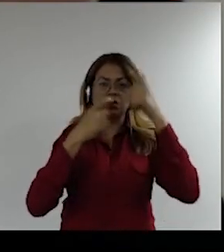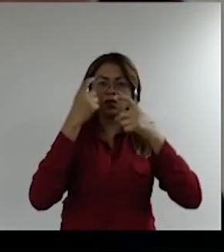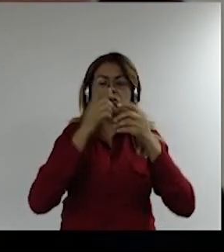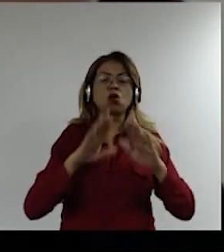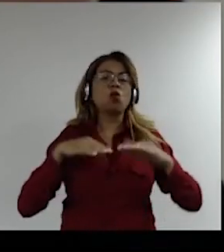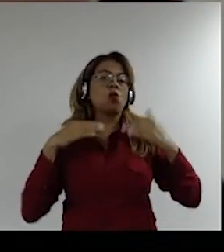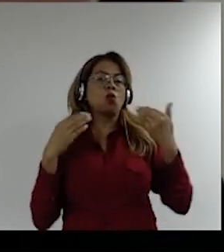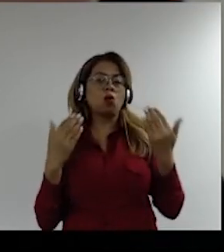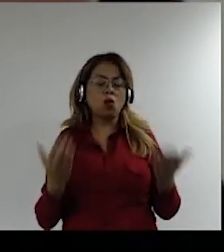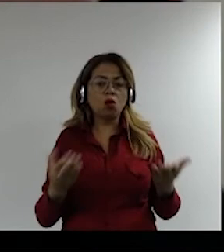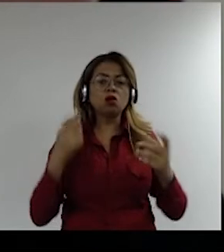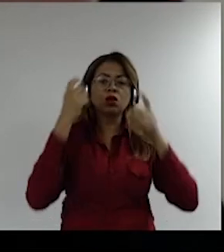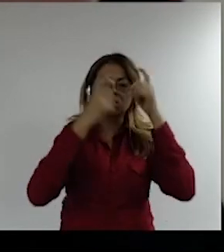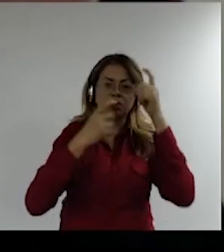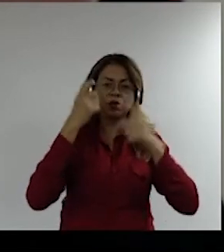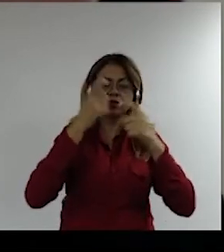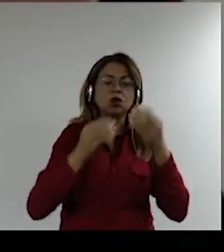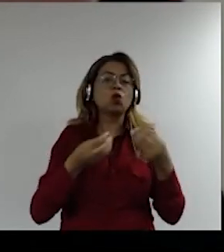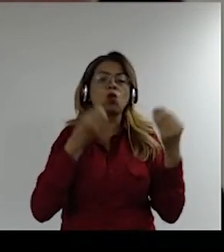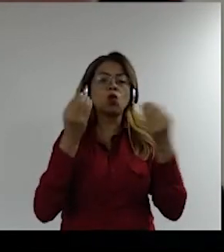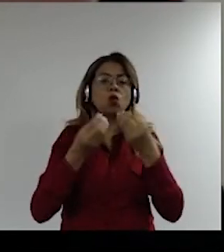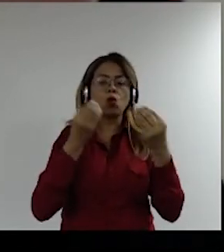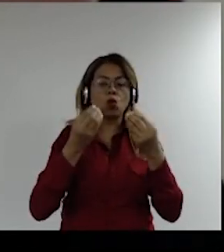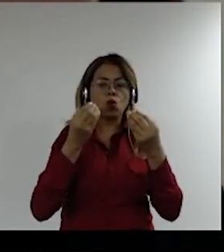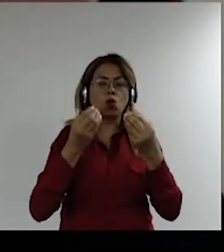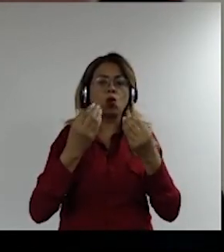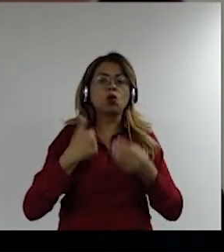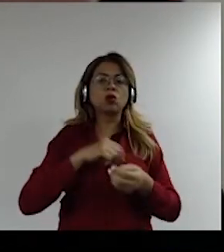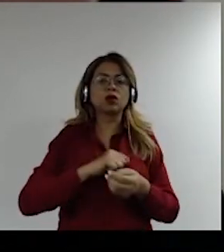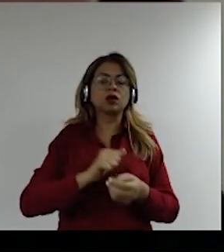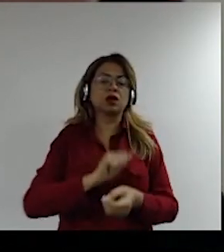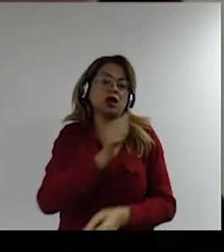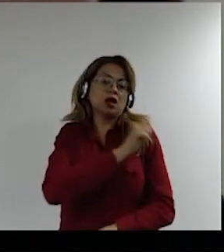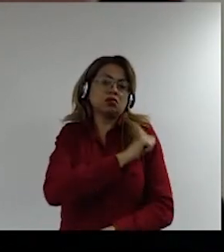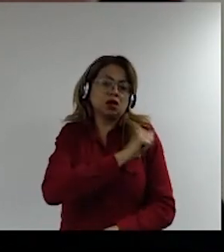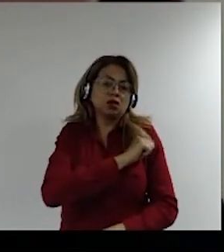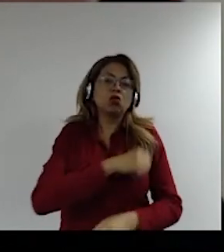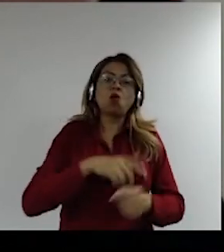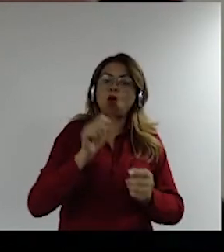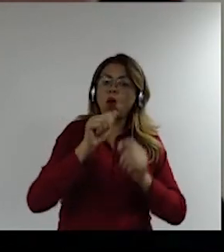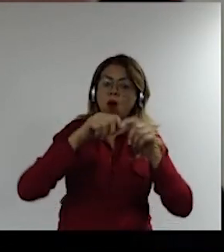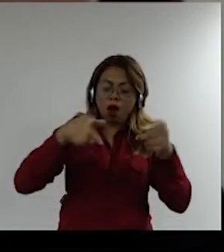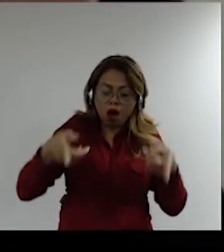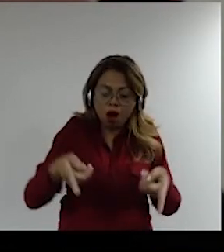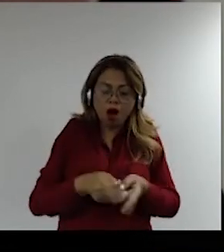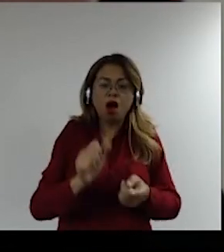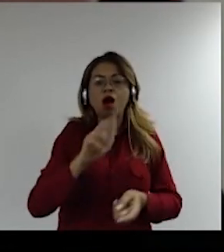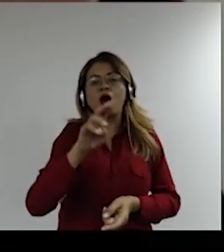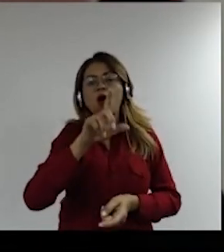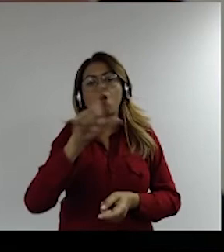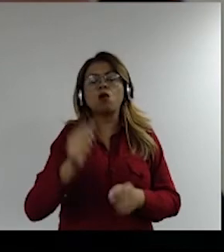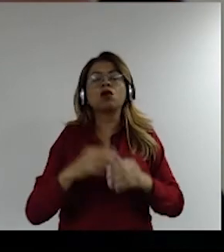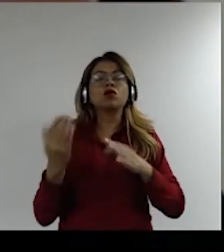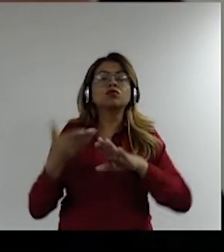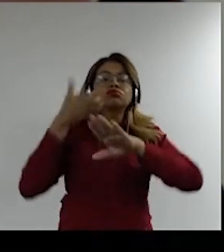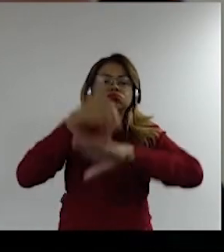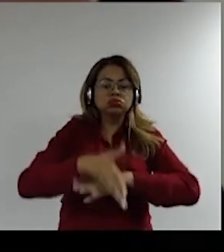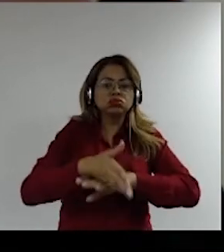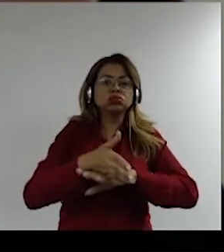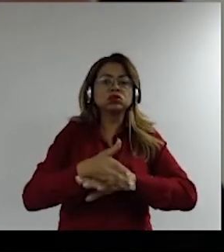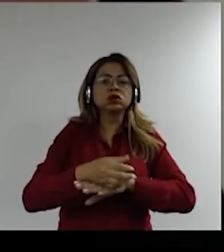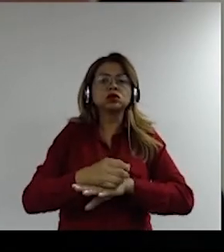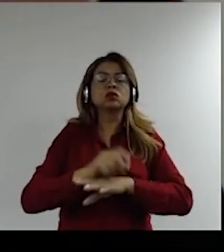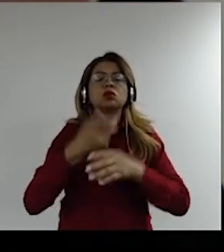seja essa preocupação? Como é que as aulas vão chegar, por exemplo, se transmitida pelo sistema